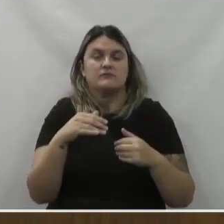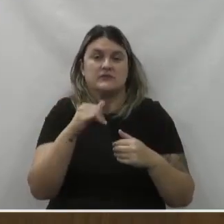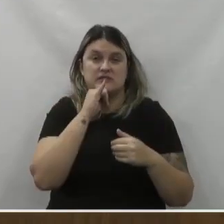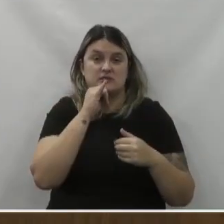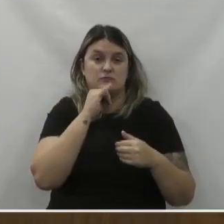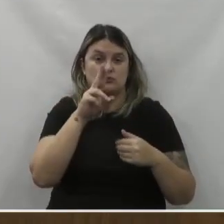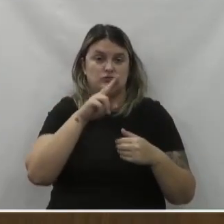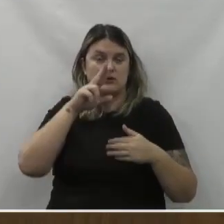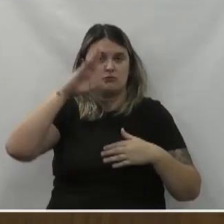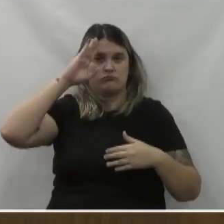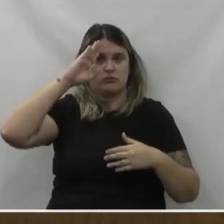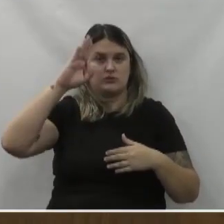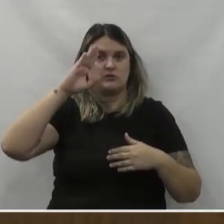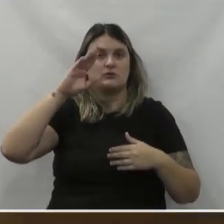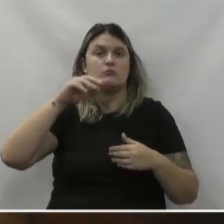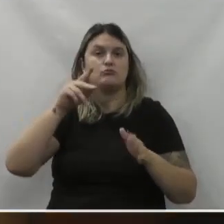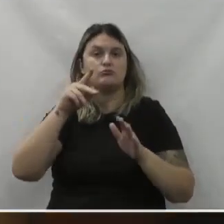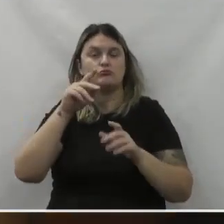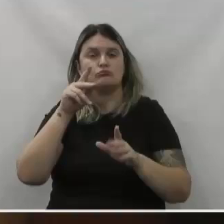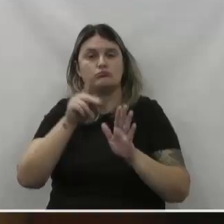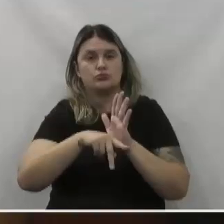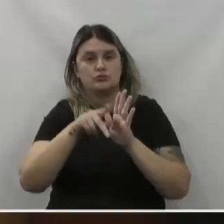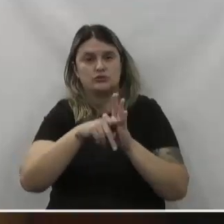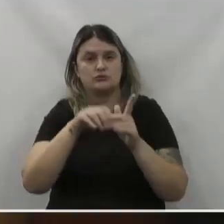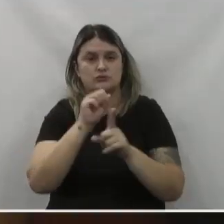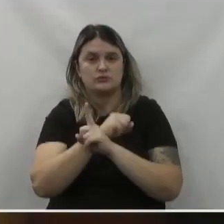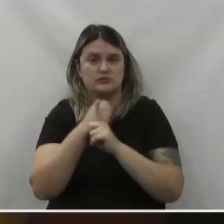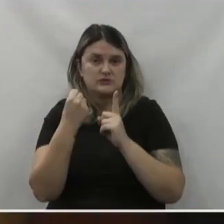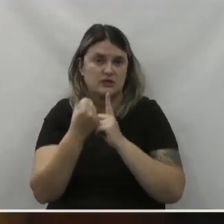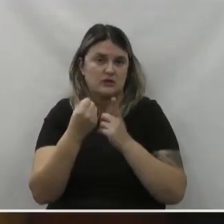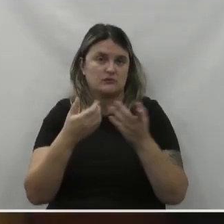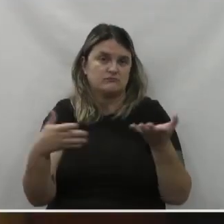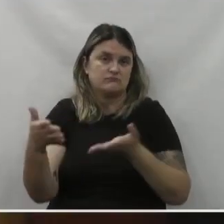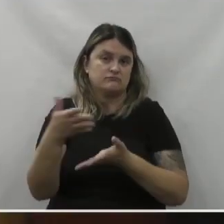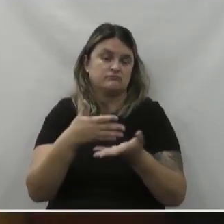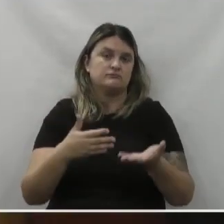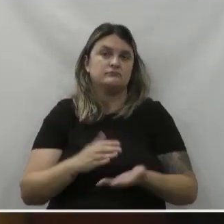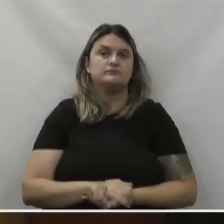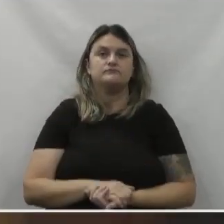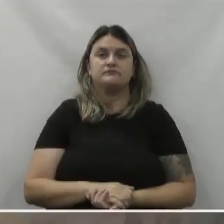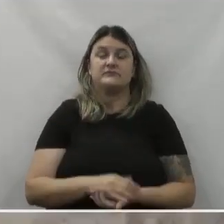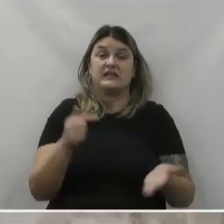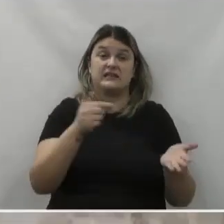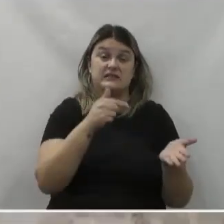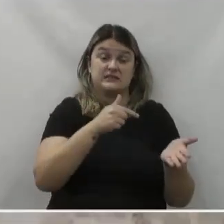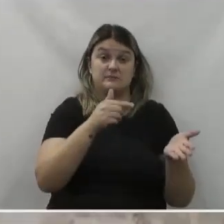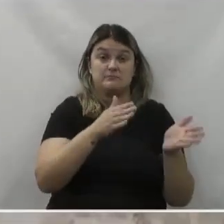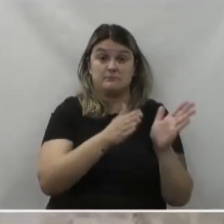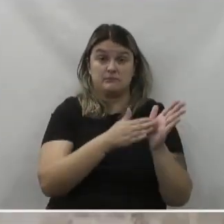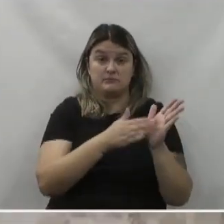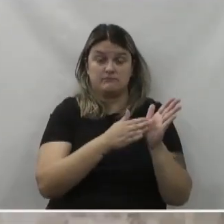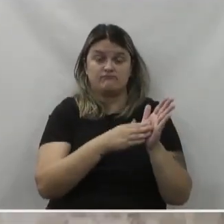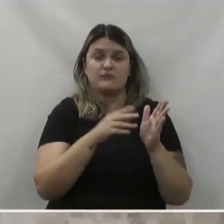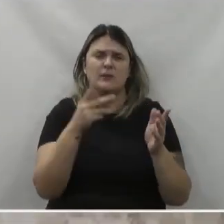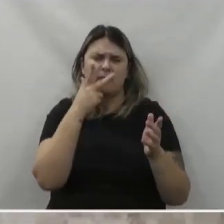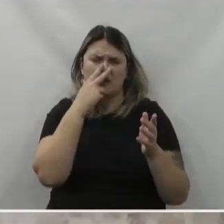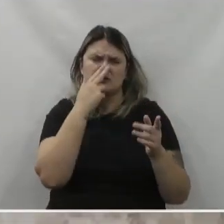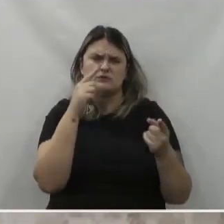sociais. Em discussão, com a palavra o vereador Cordova Neto. Esse requerimento vem de